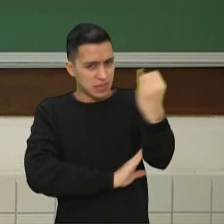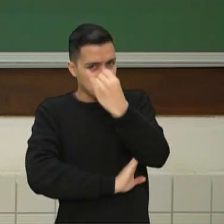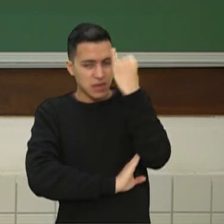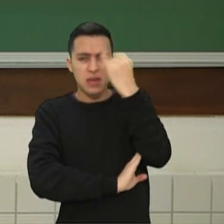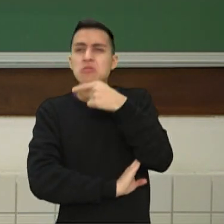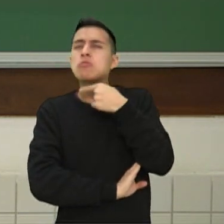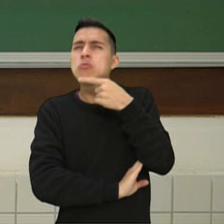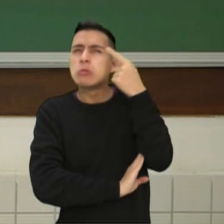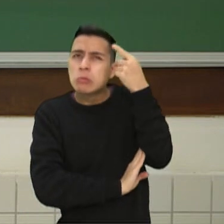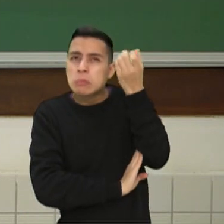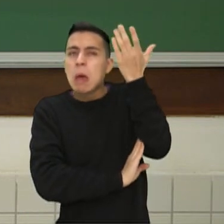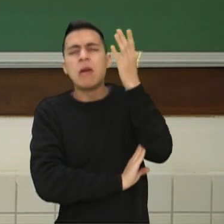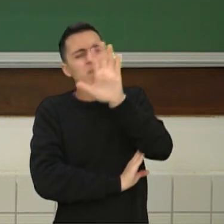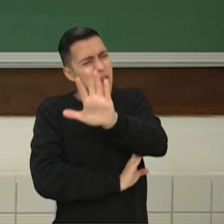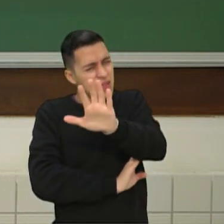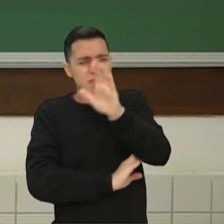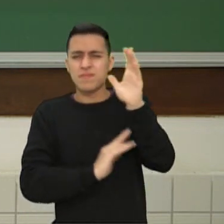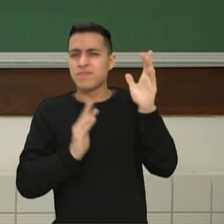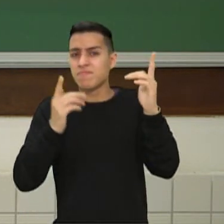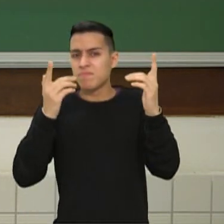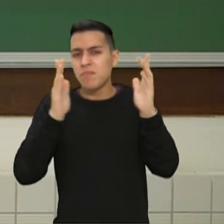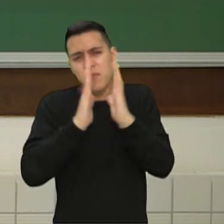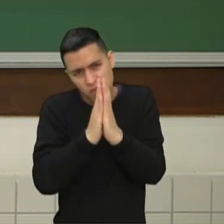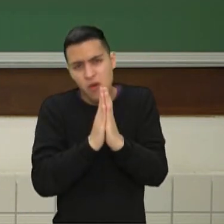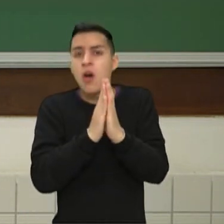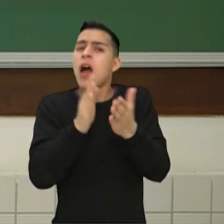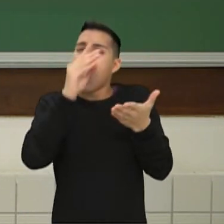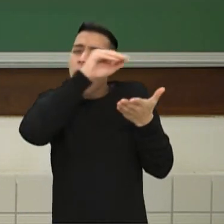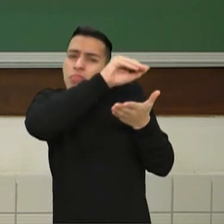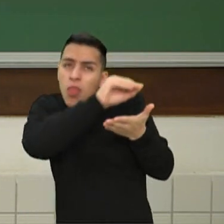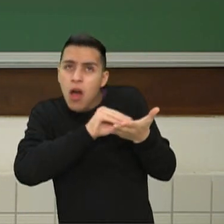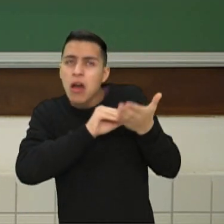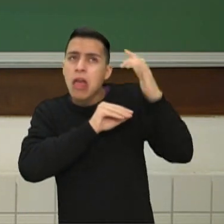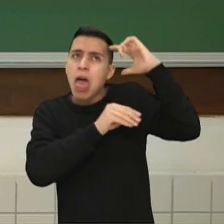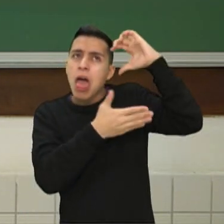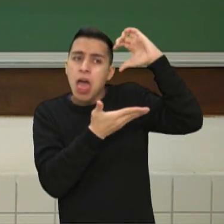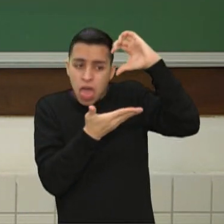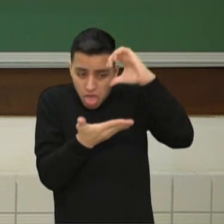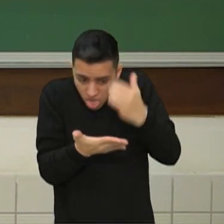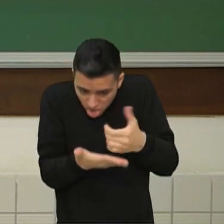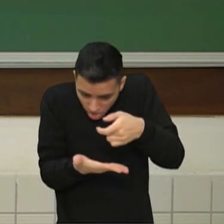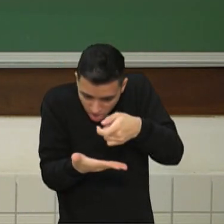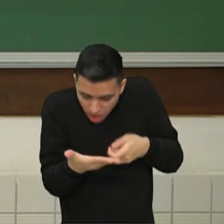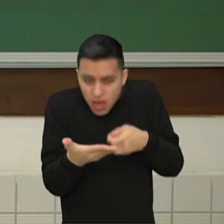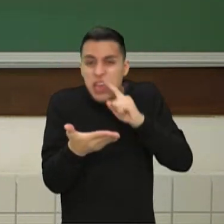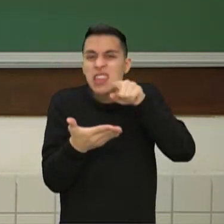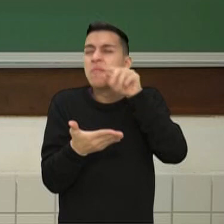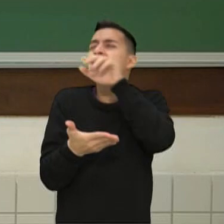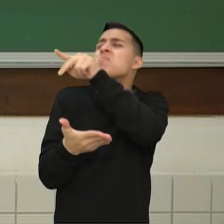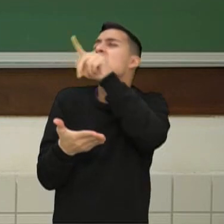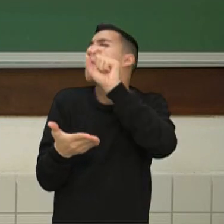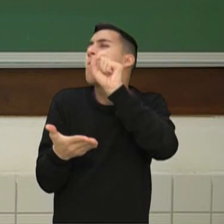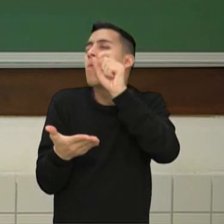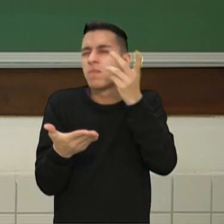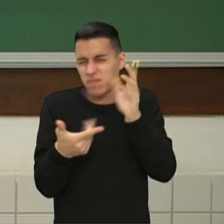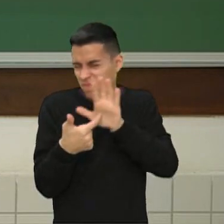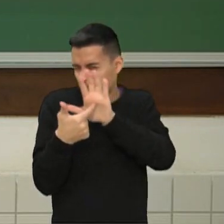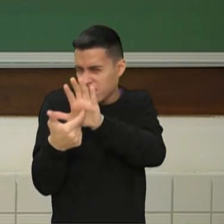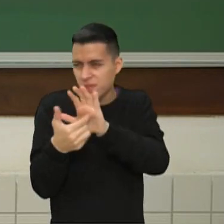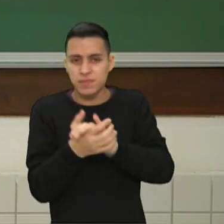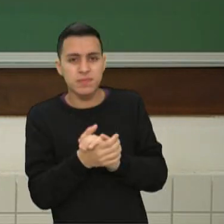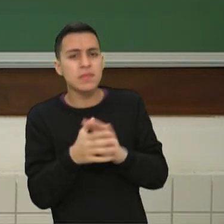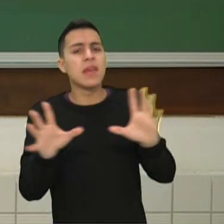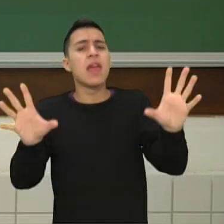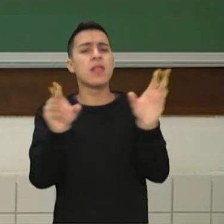Muitas dúvidas vão surgir, com certeza, não esqueça, portanto, de anotá-las e tirar essa dúvida com seus professores, tá? Em resumo, basicamente, nós temos o